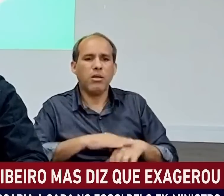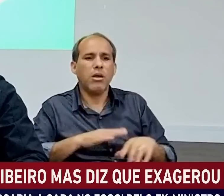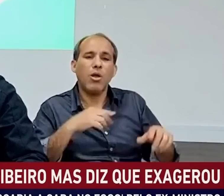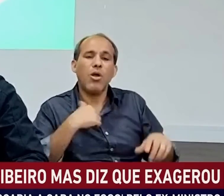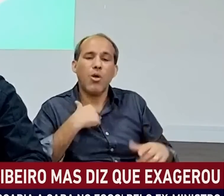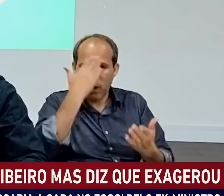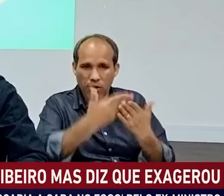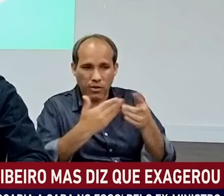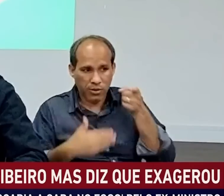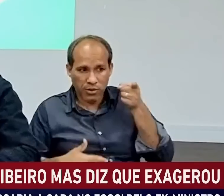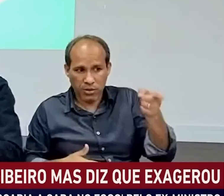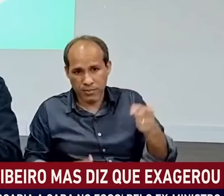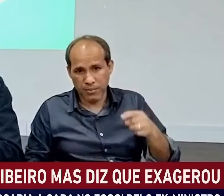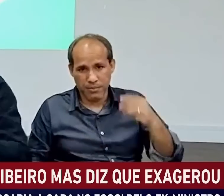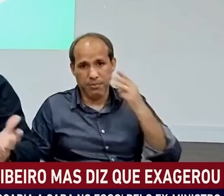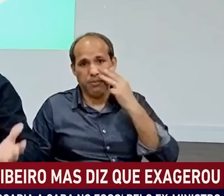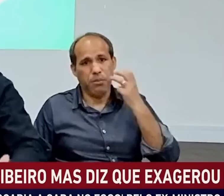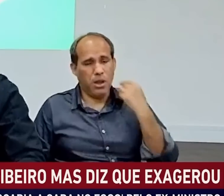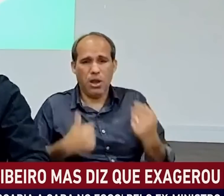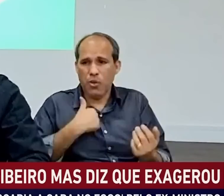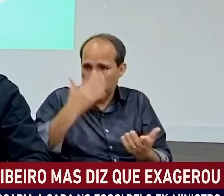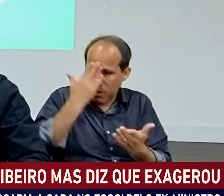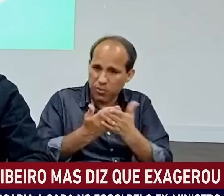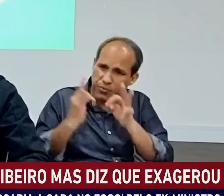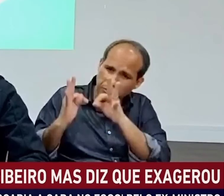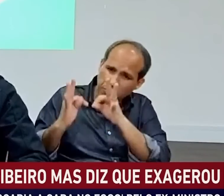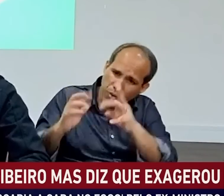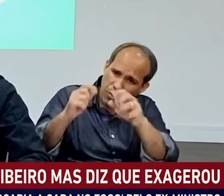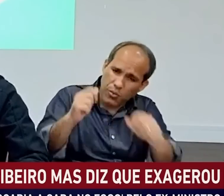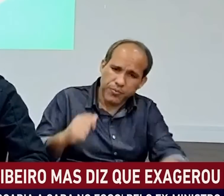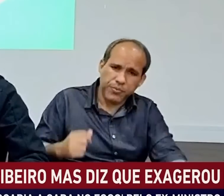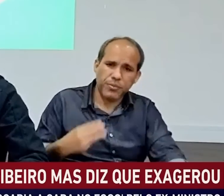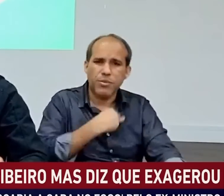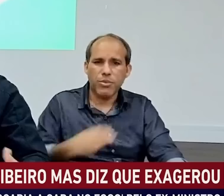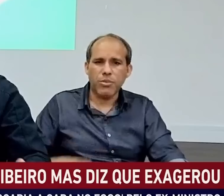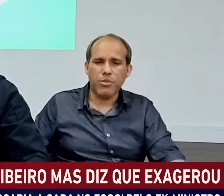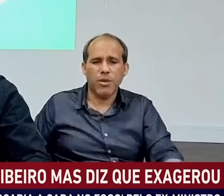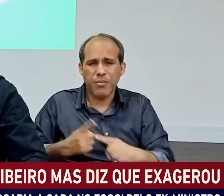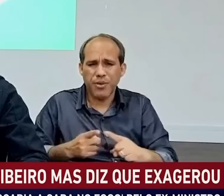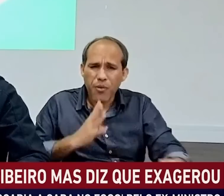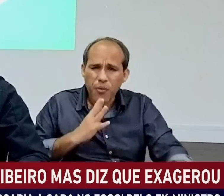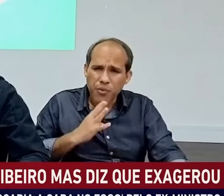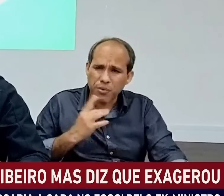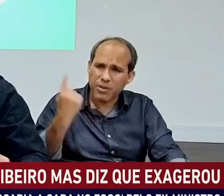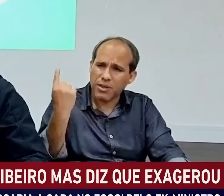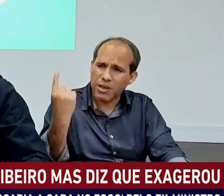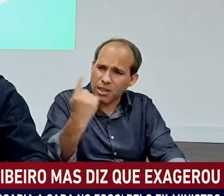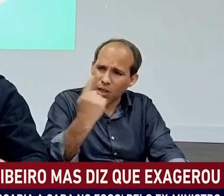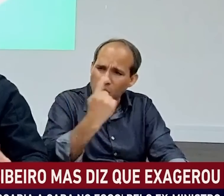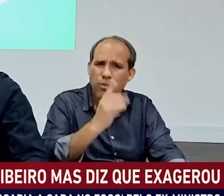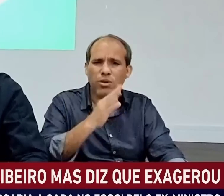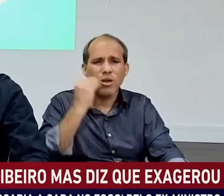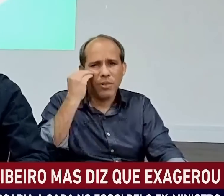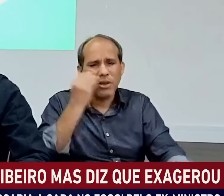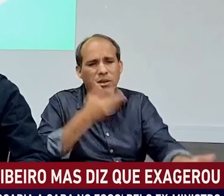meu. Tá? Assim como boto por todos os meus ministros, porque o que eu conheço deles, né, a vivência,